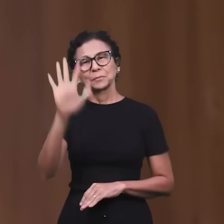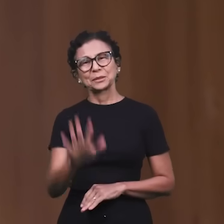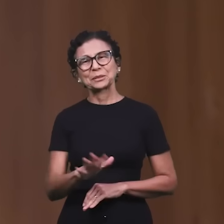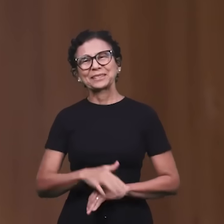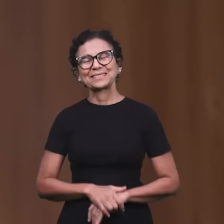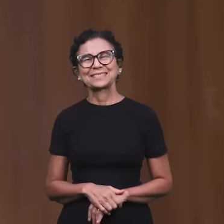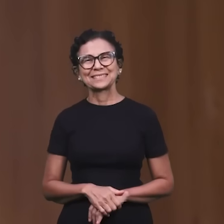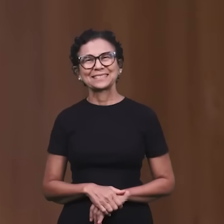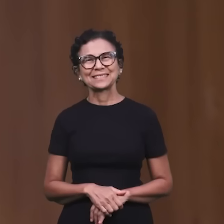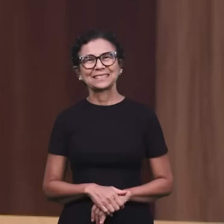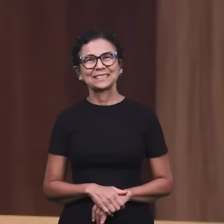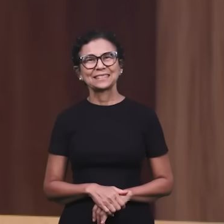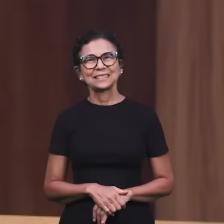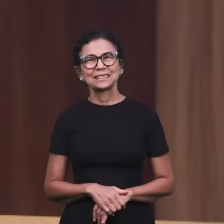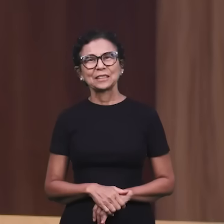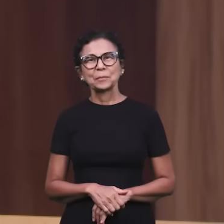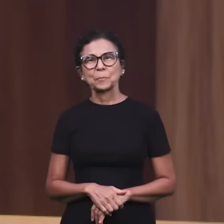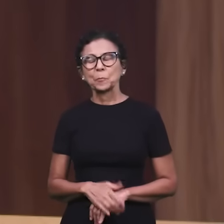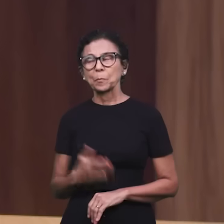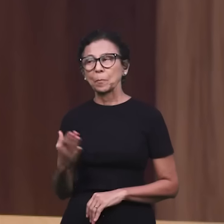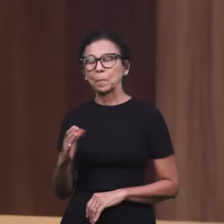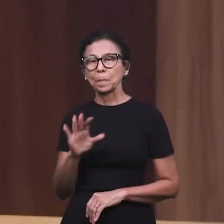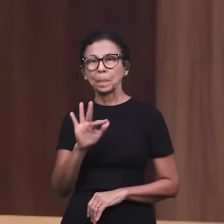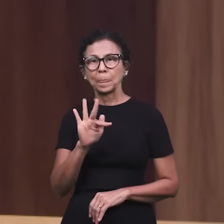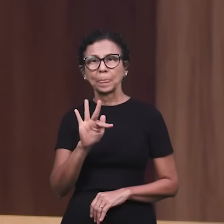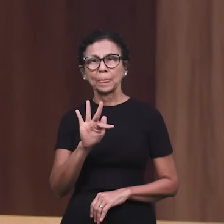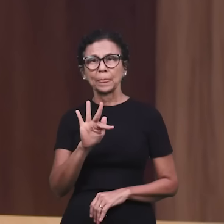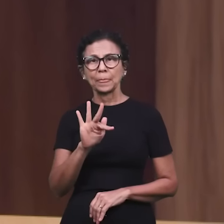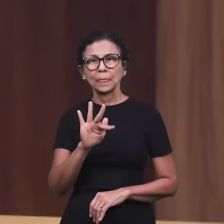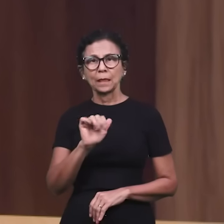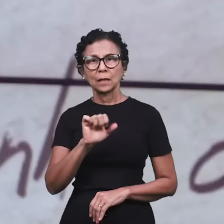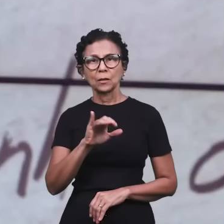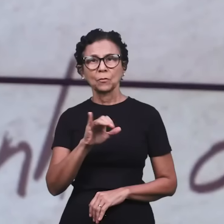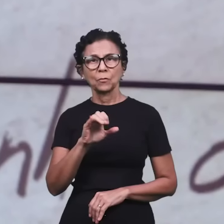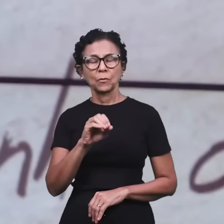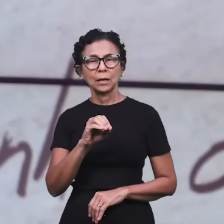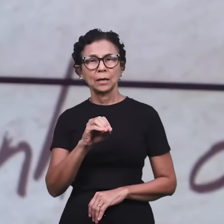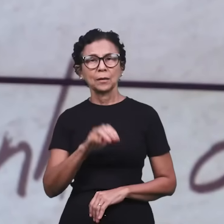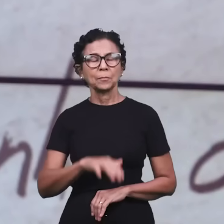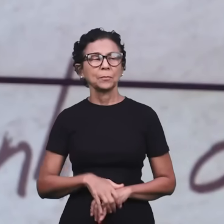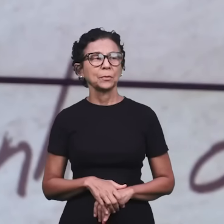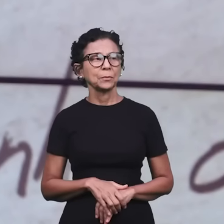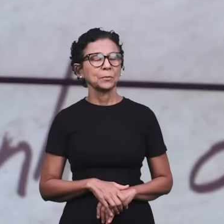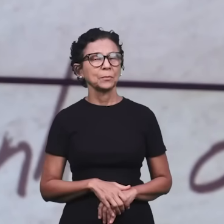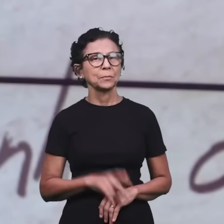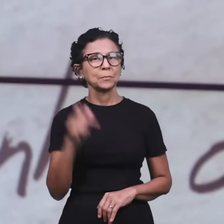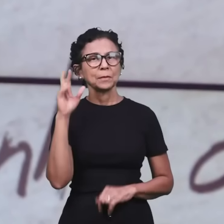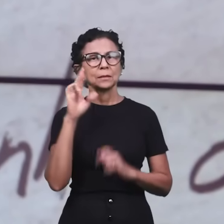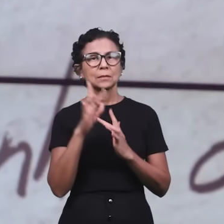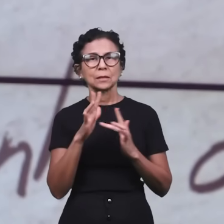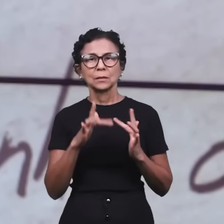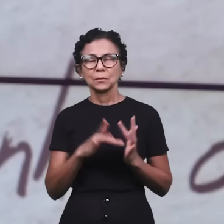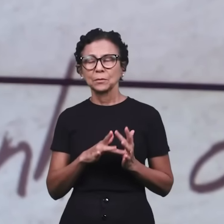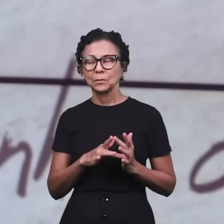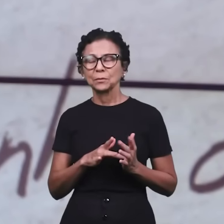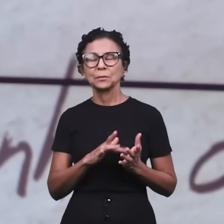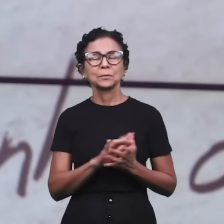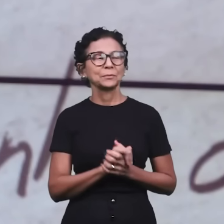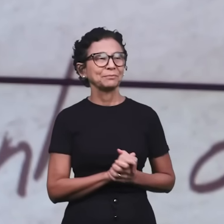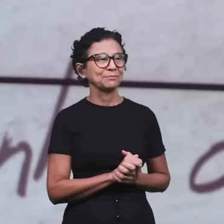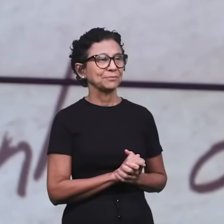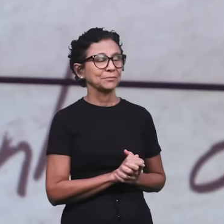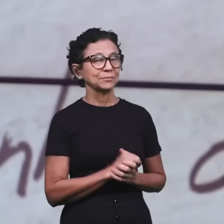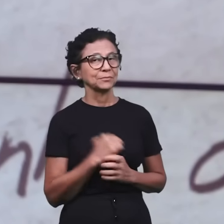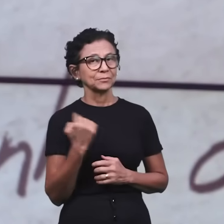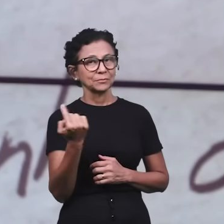abençoar todas. Conosco também, pastor Fábio. Fábio, a paz do Senhor. Pai do Senhor, pastor Marcelo, Pai do Senhor, pastor Guilherme, Pai do Senhor